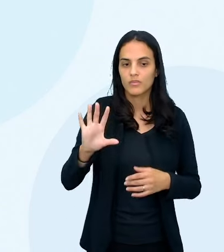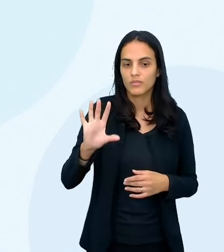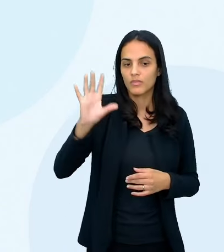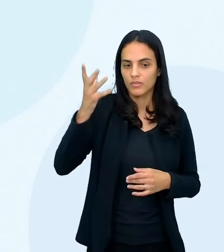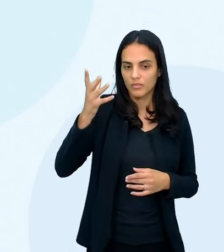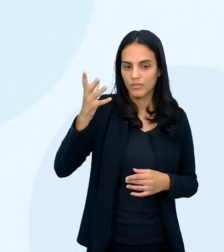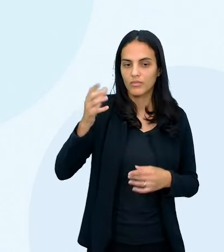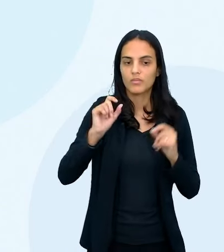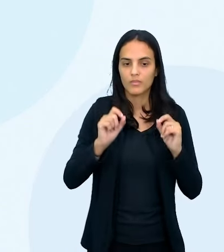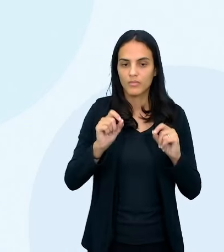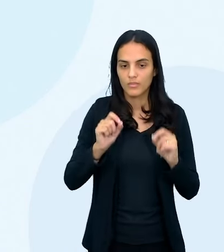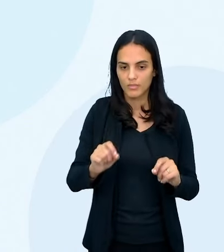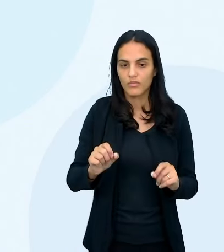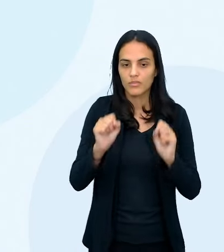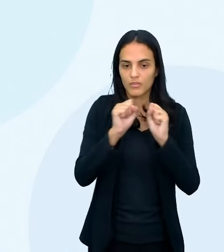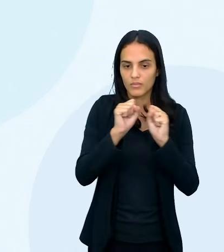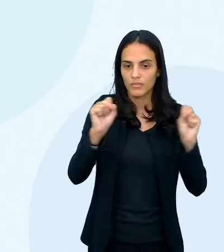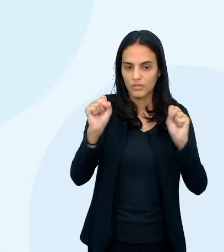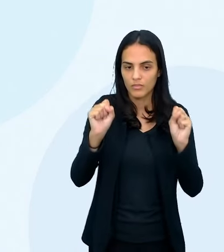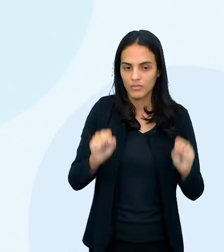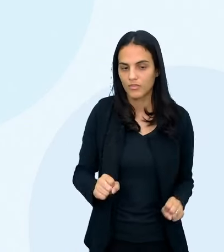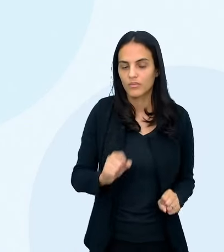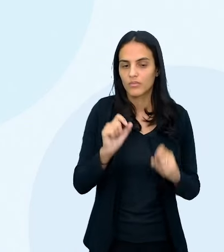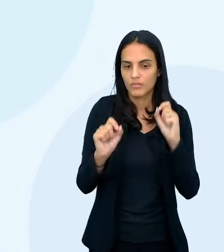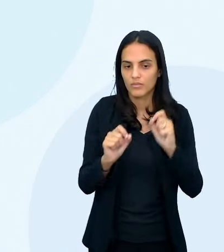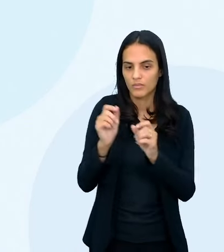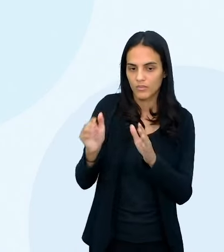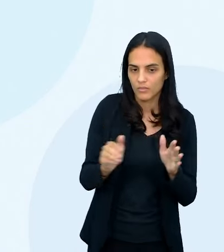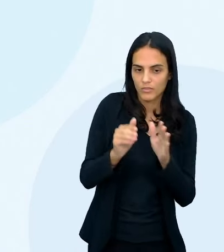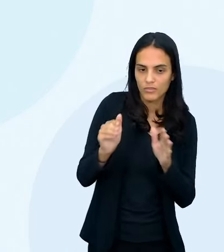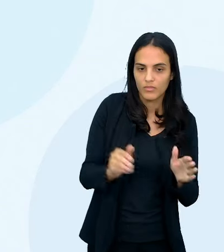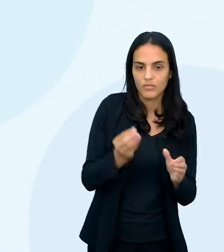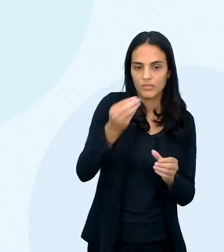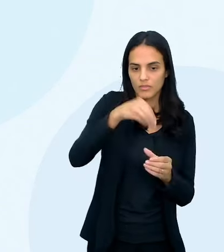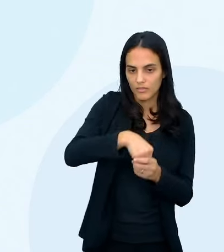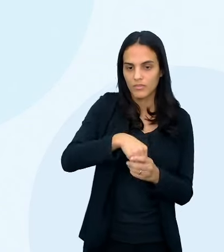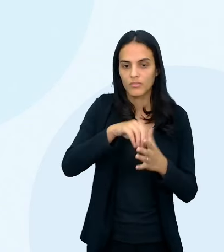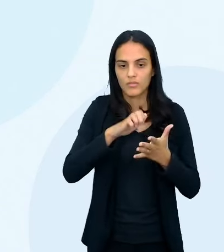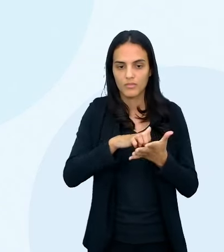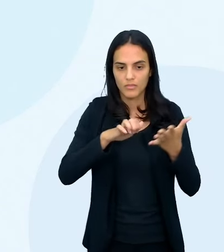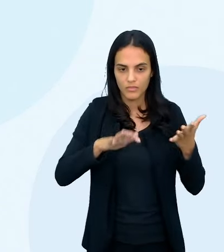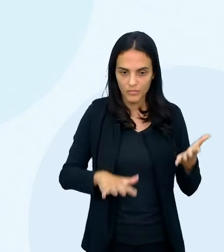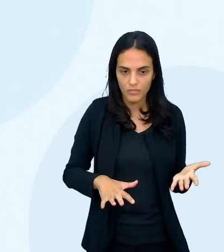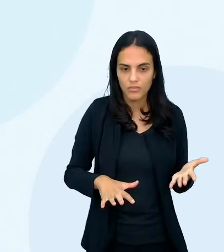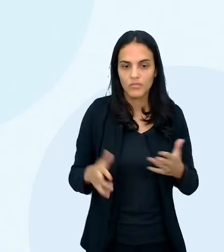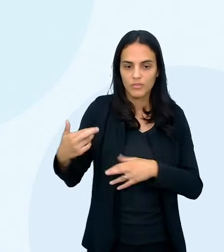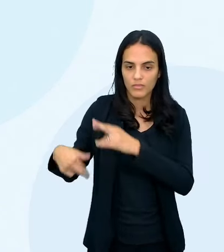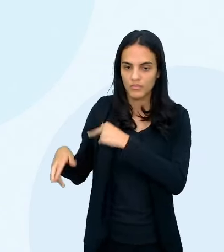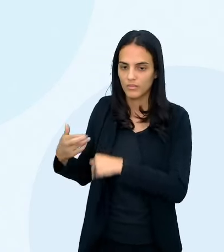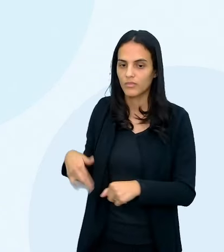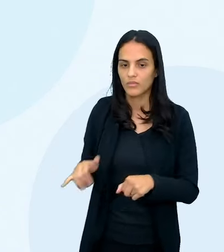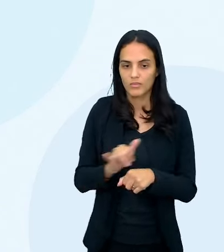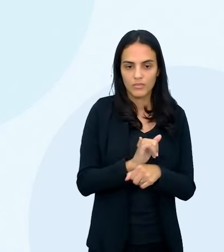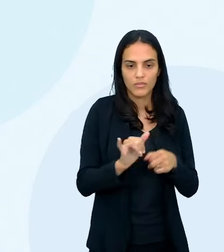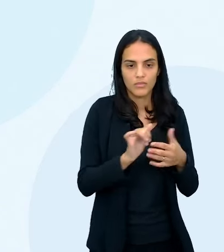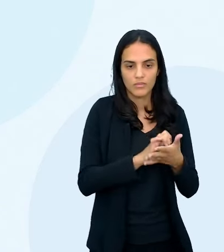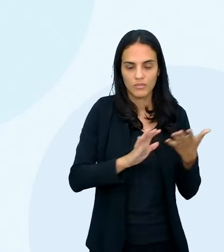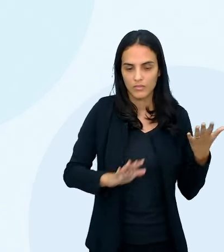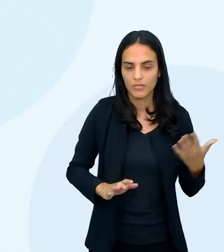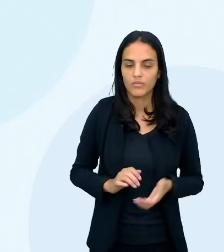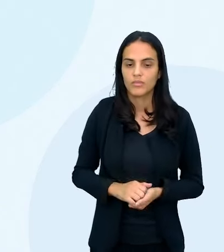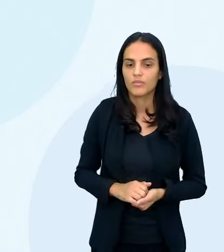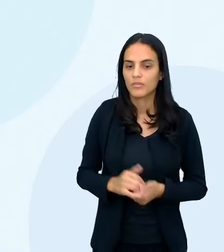pelo intermédio, pela sistematização do que foi produzido dentro das atividades relacionadas com as metodologias ativas, né? Então,